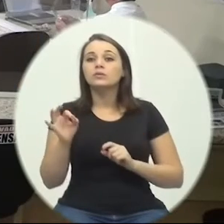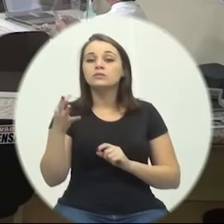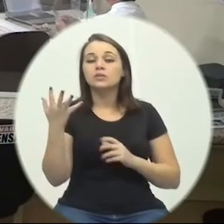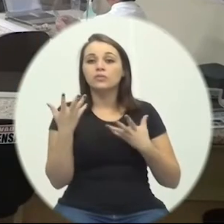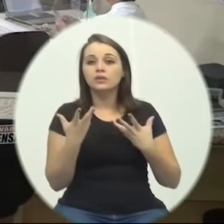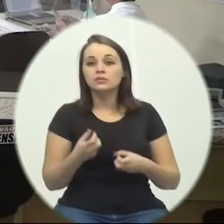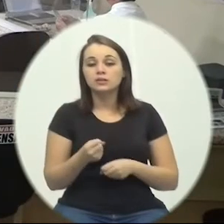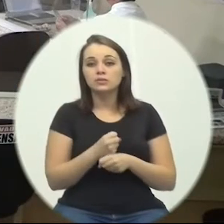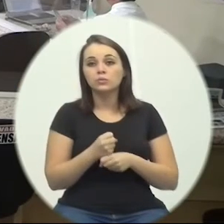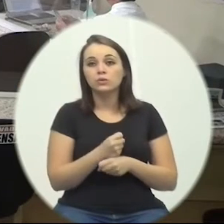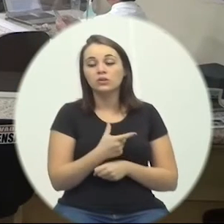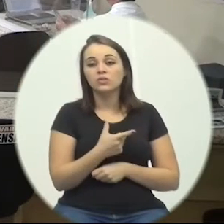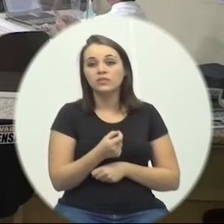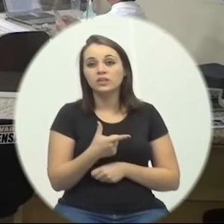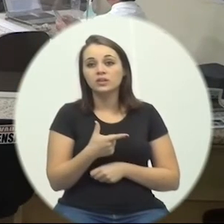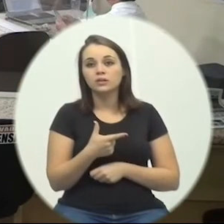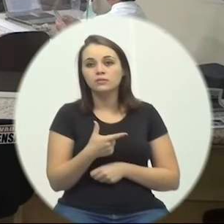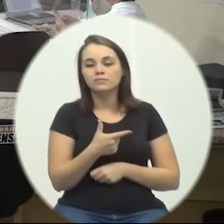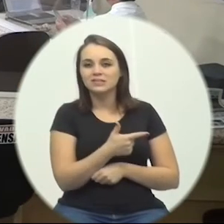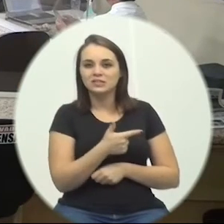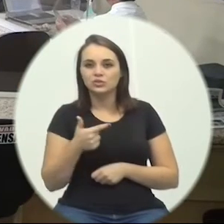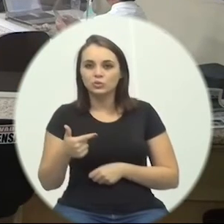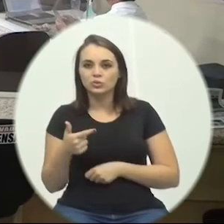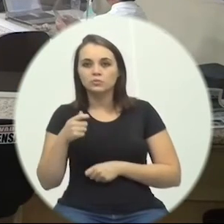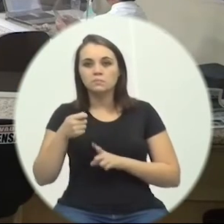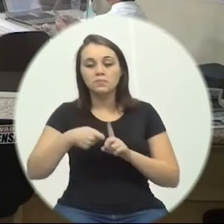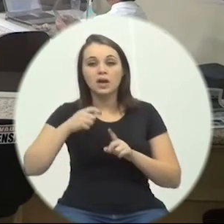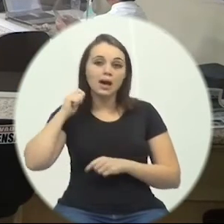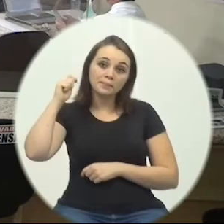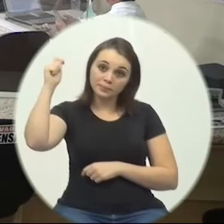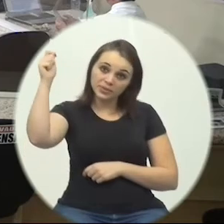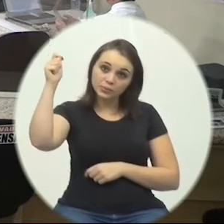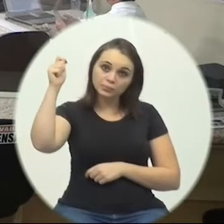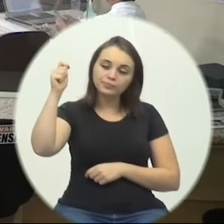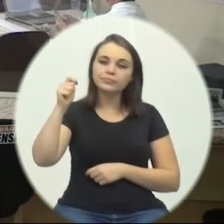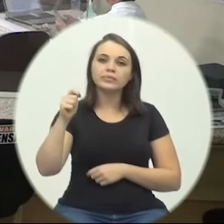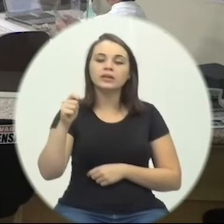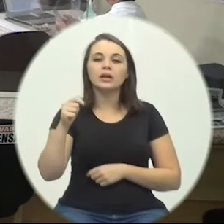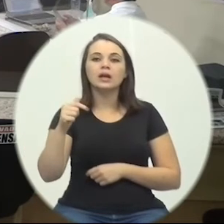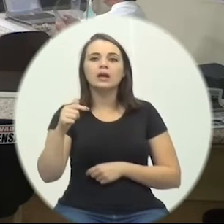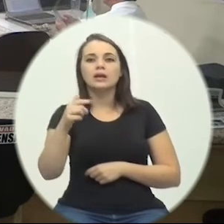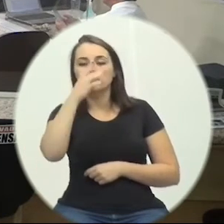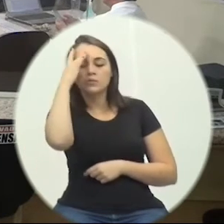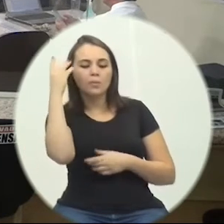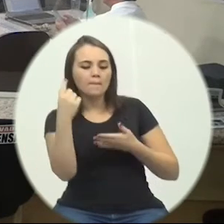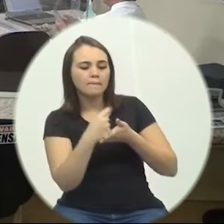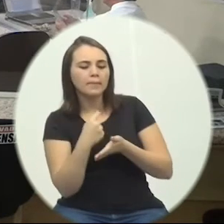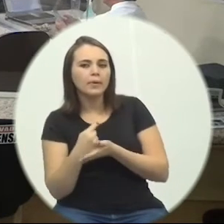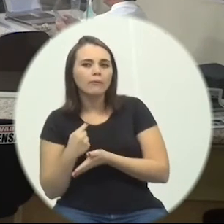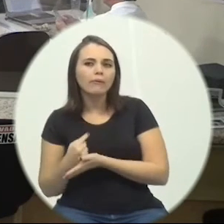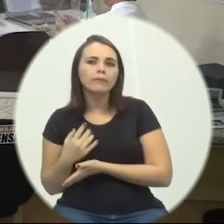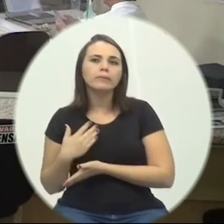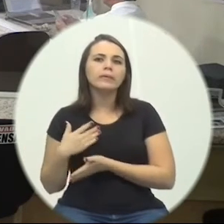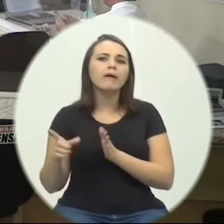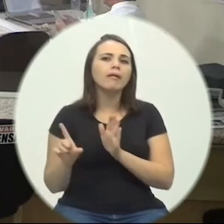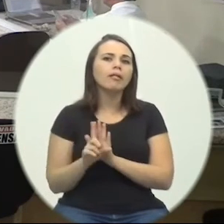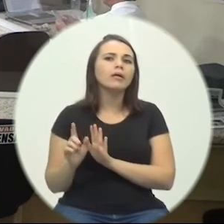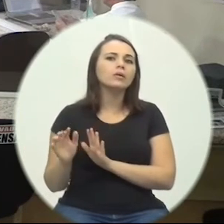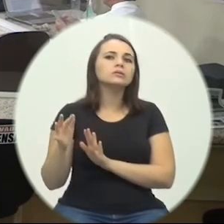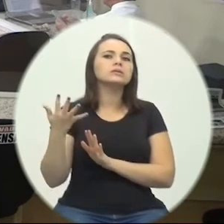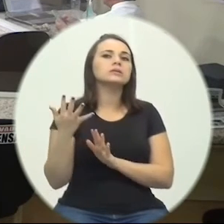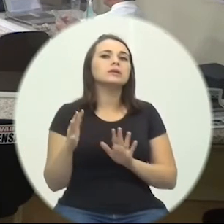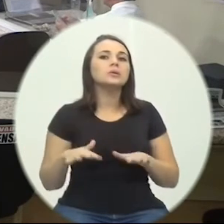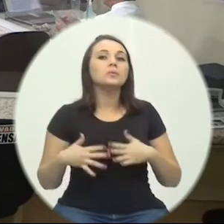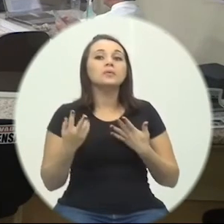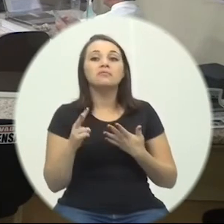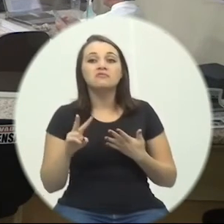no dia 22 de abril, foi publicada, então está em vigor desde lá. E tenho sido questionada, inclusive, sobre a aplicação e quando irá